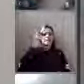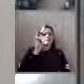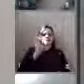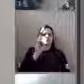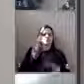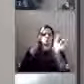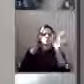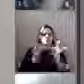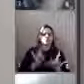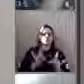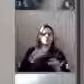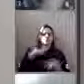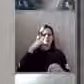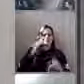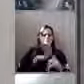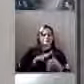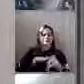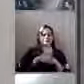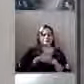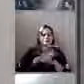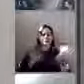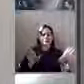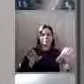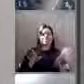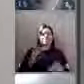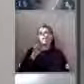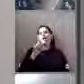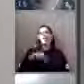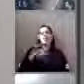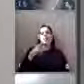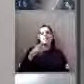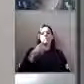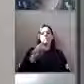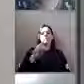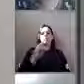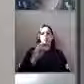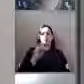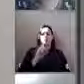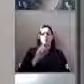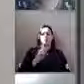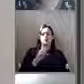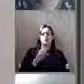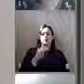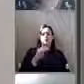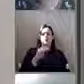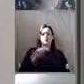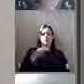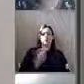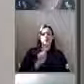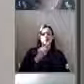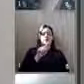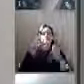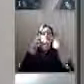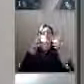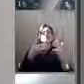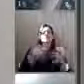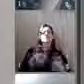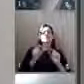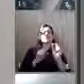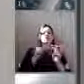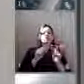tempo já acabou, o que disse Porto da Pena quando começa o seu manual, né? Que